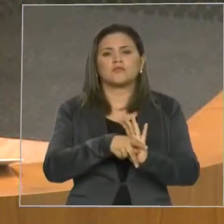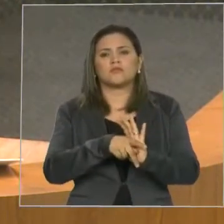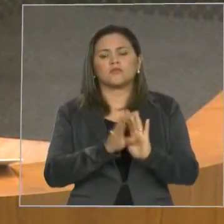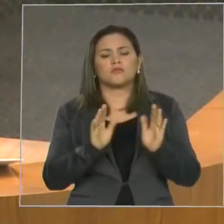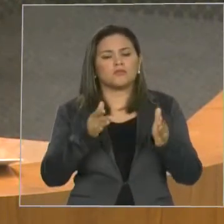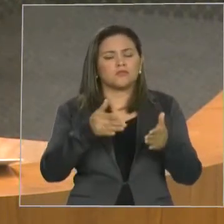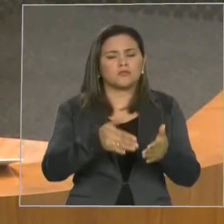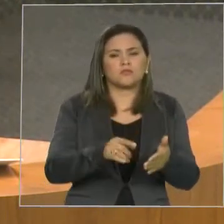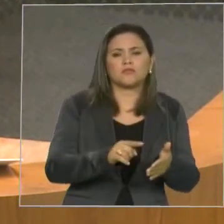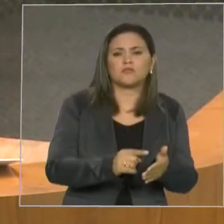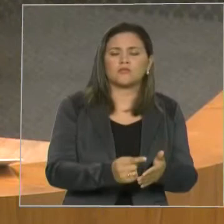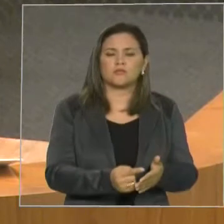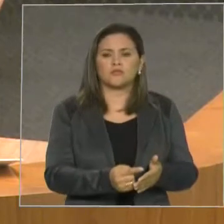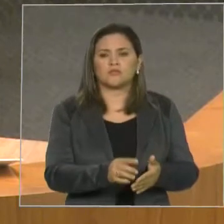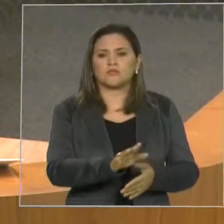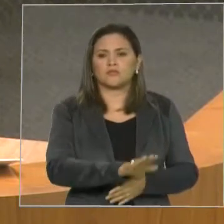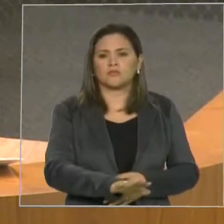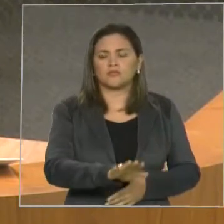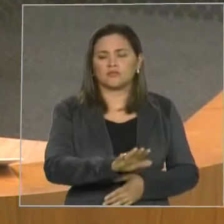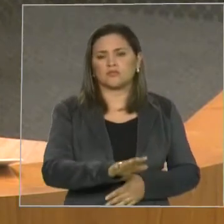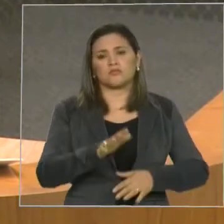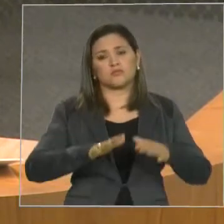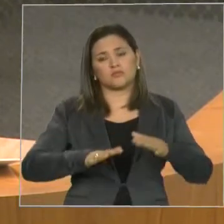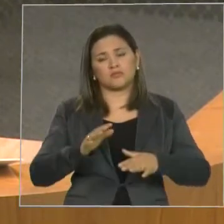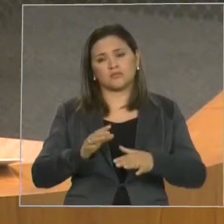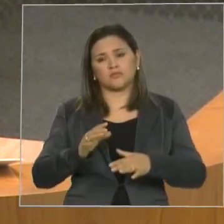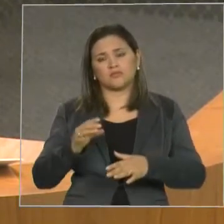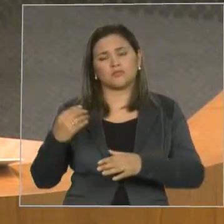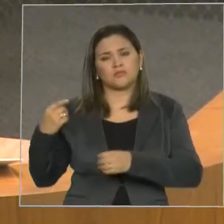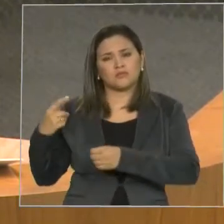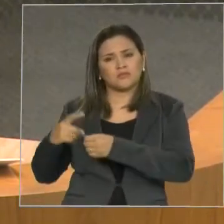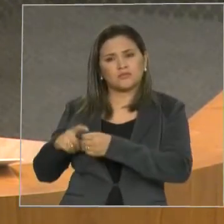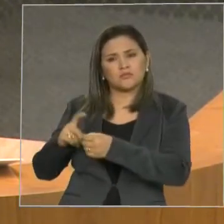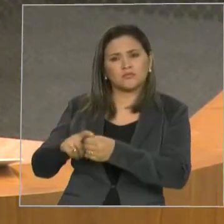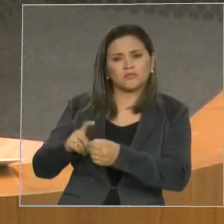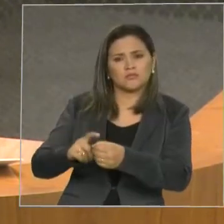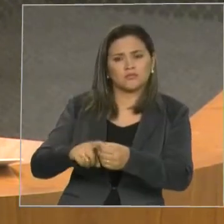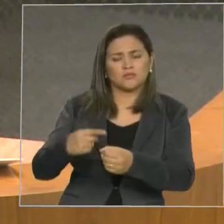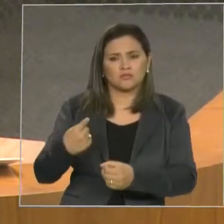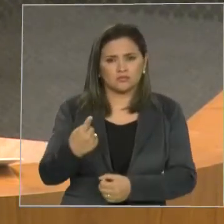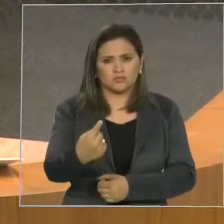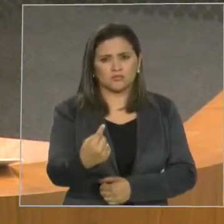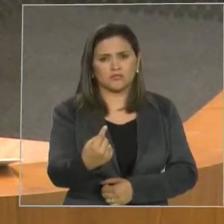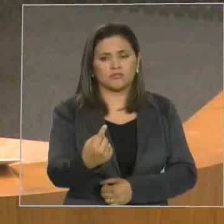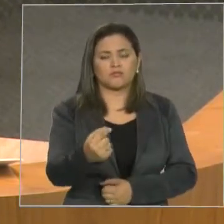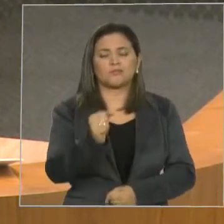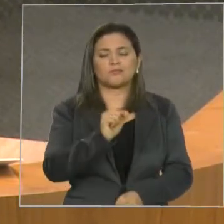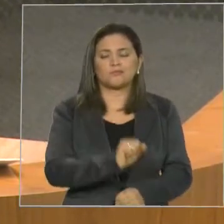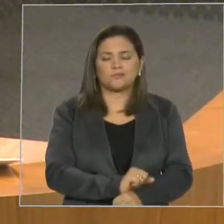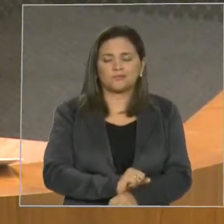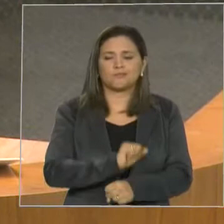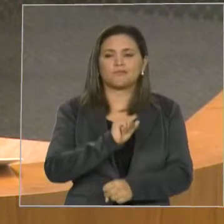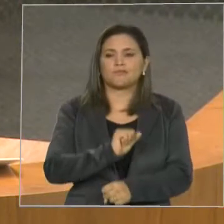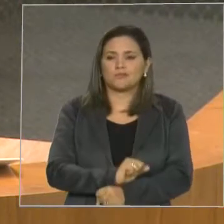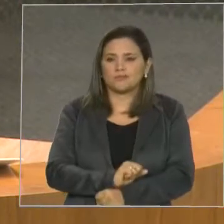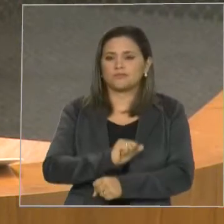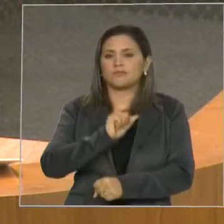isso é originário do interior do estado, ele vivencia longa